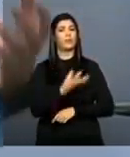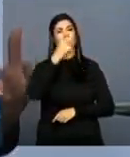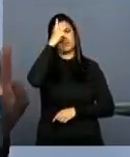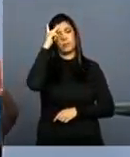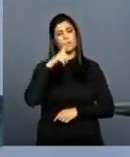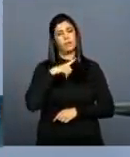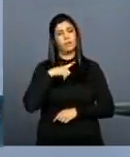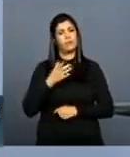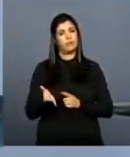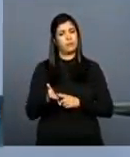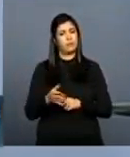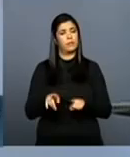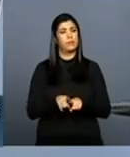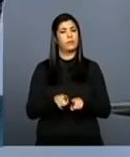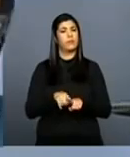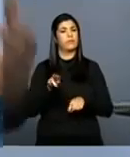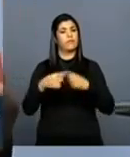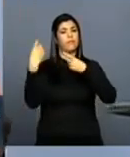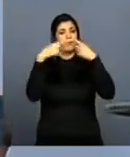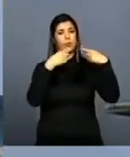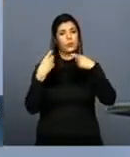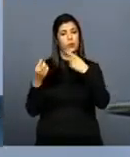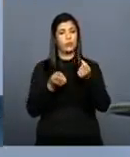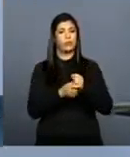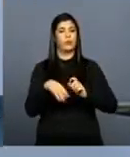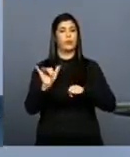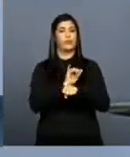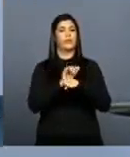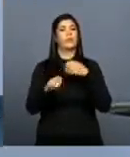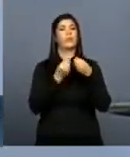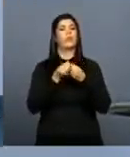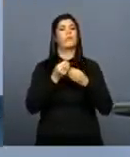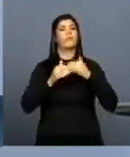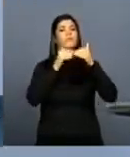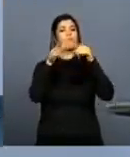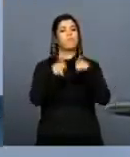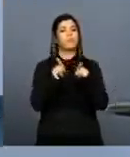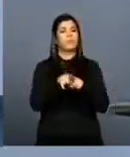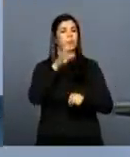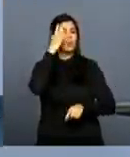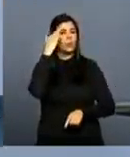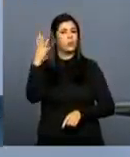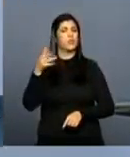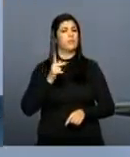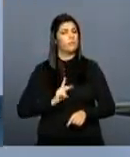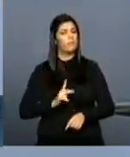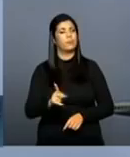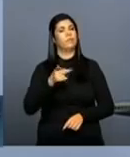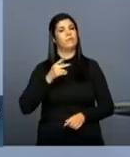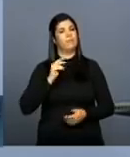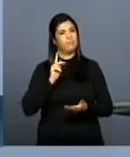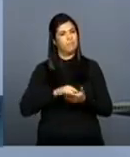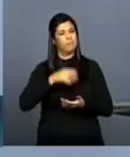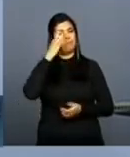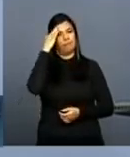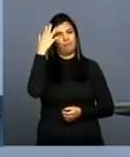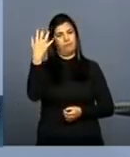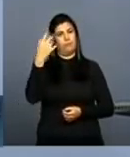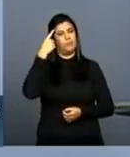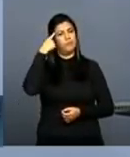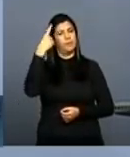a estratégia, discutir até onde nós avançamos, discutir o sonho e continuar sonhando. Então, a